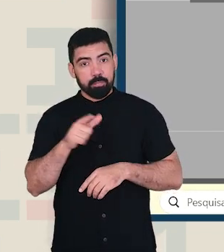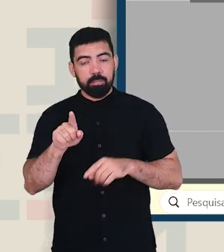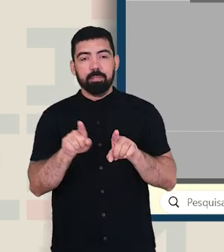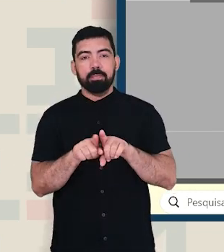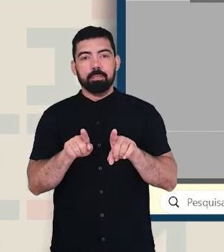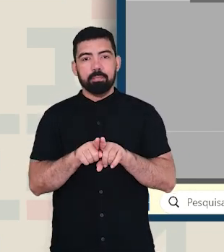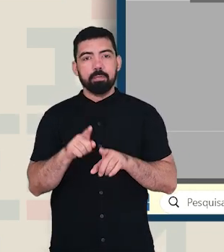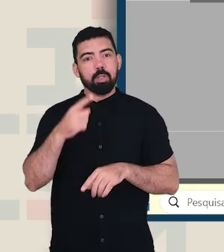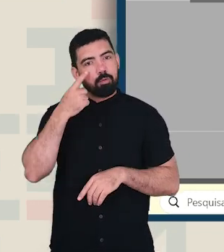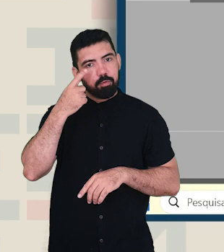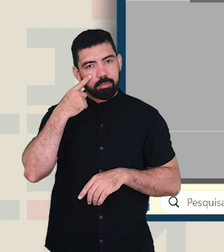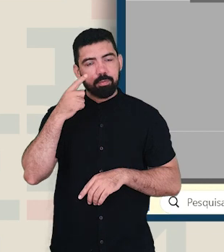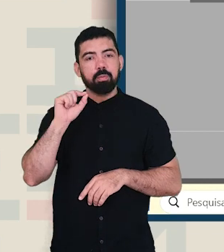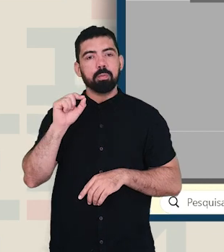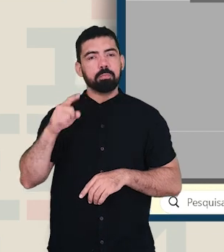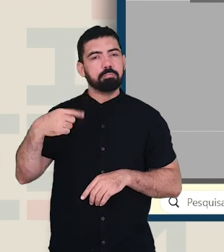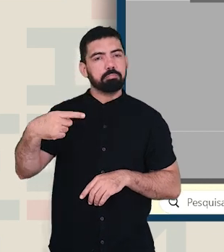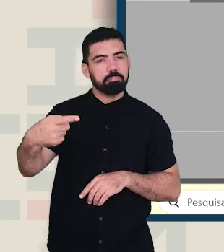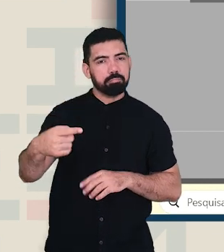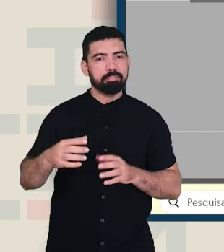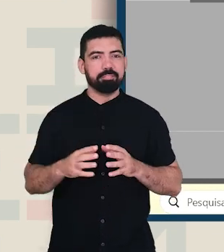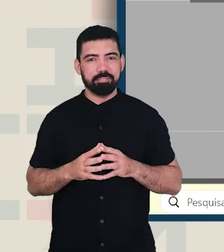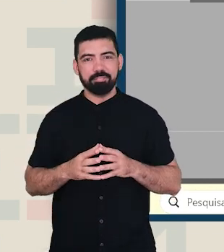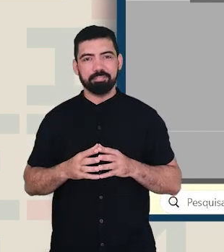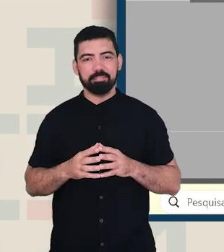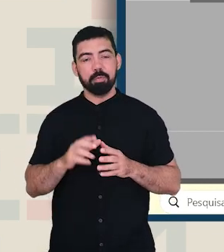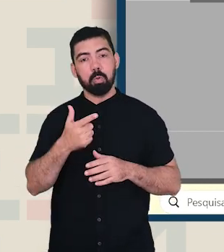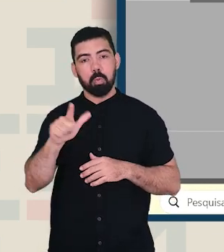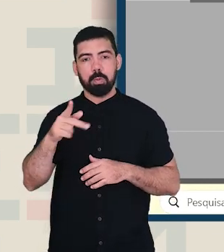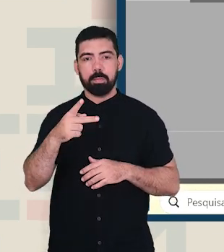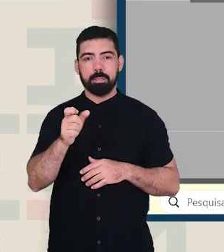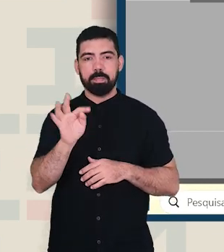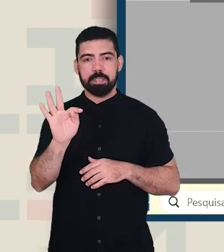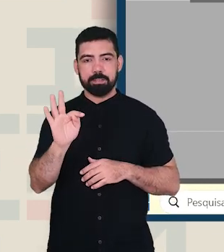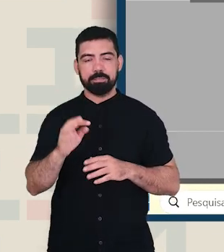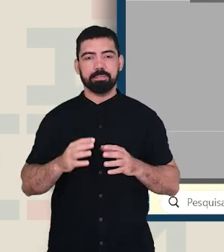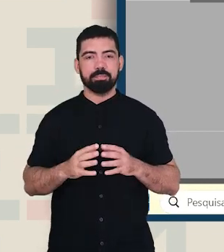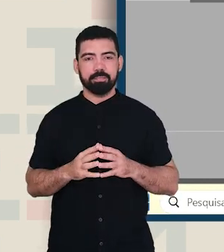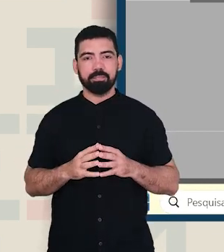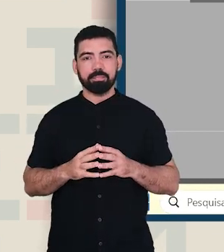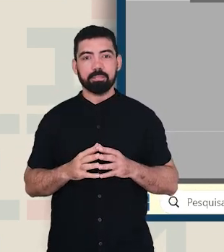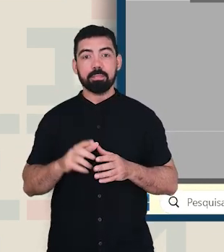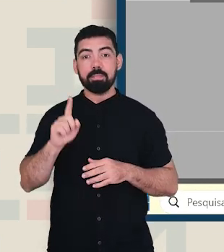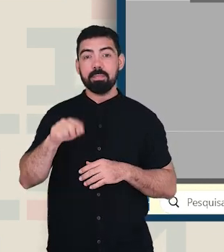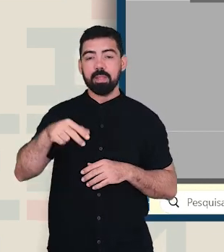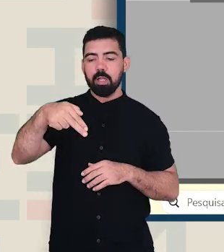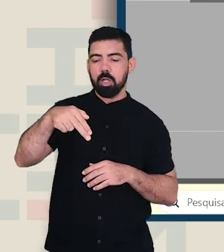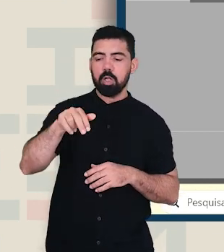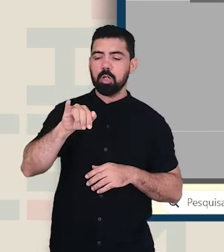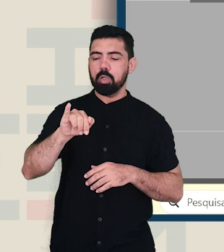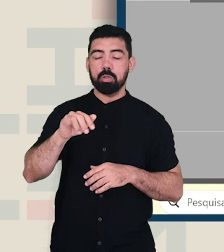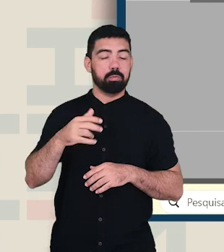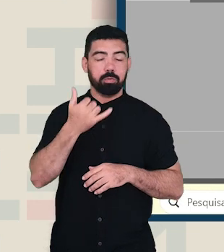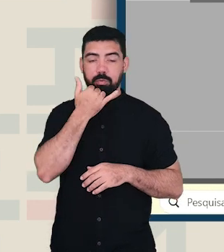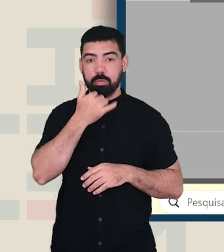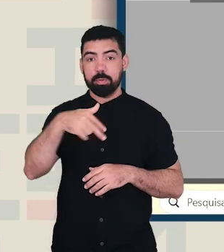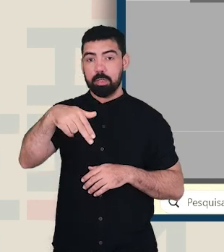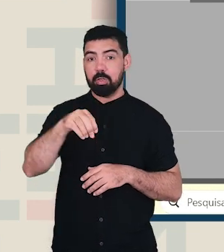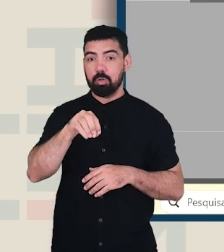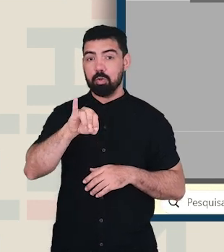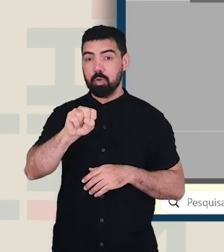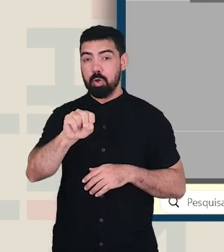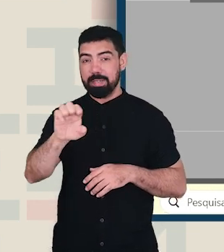outro que veremos lá em outro patch, que é o tal do Noises e outros